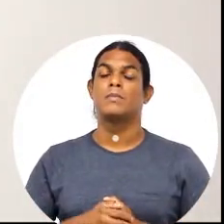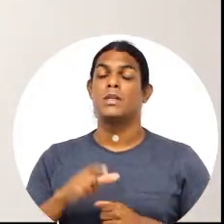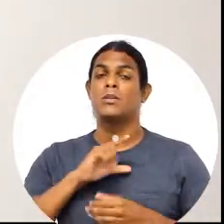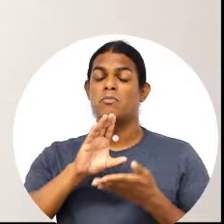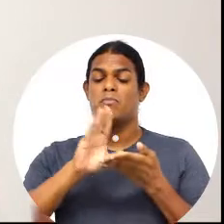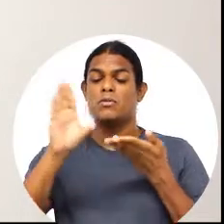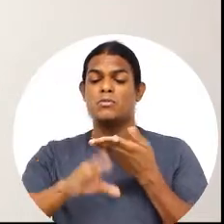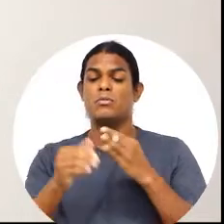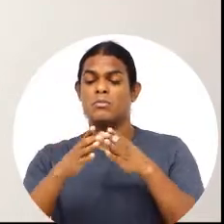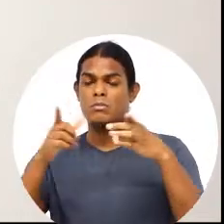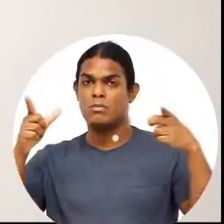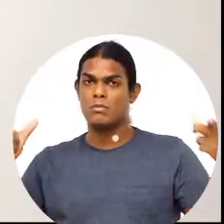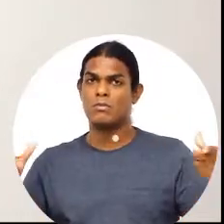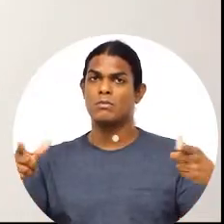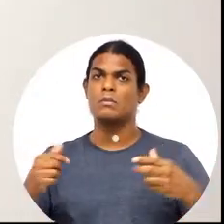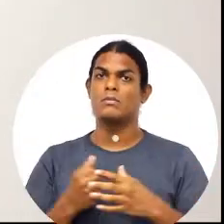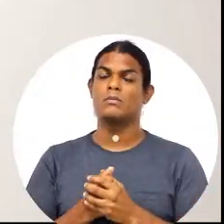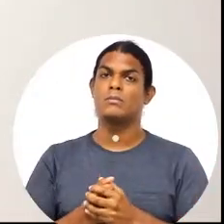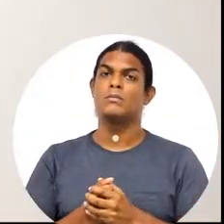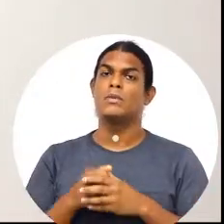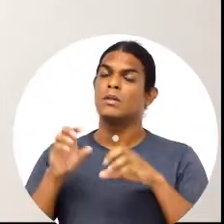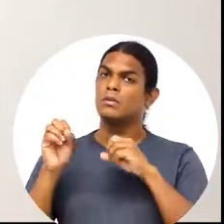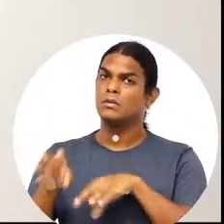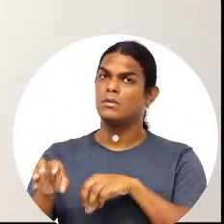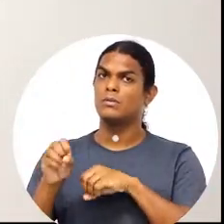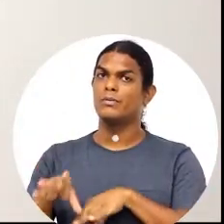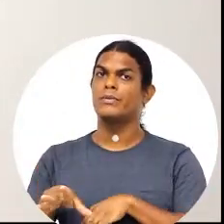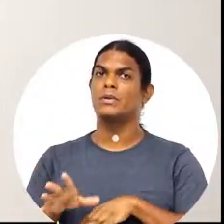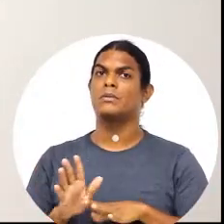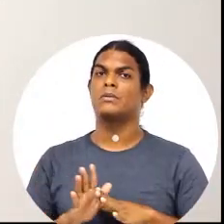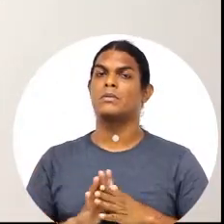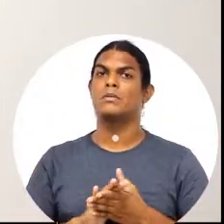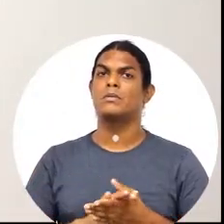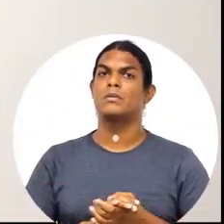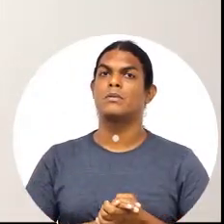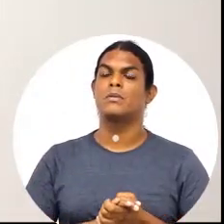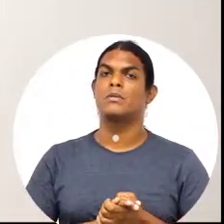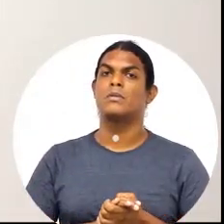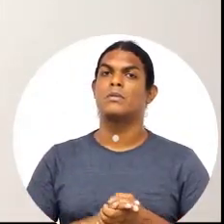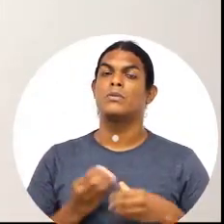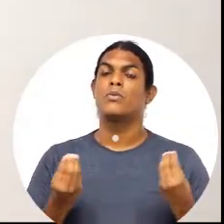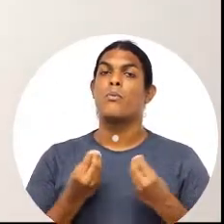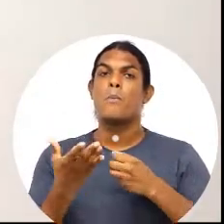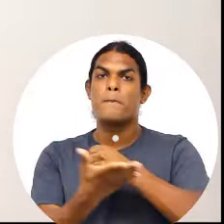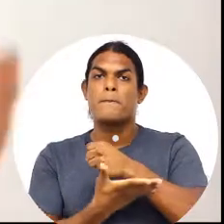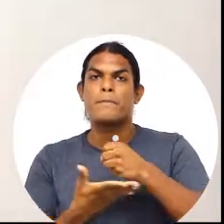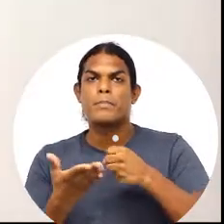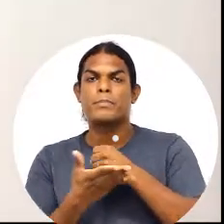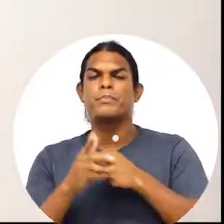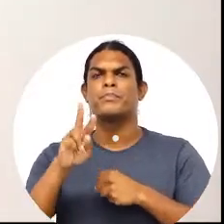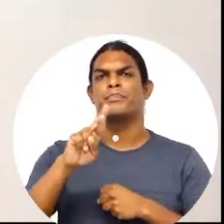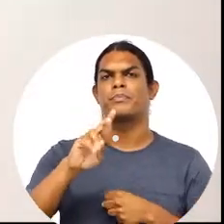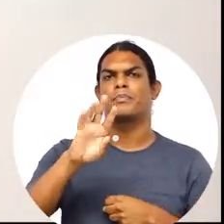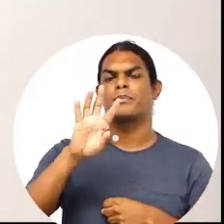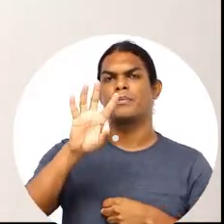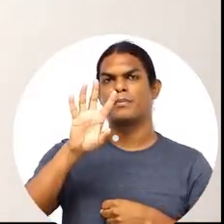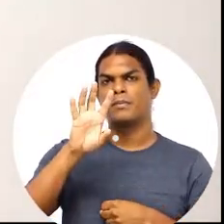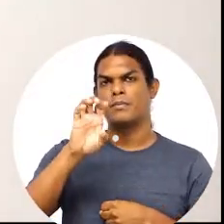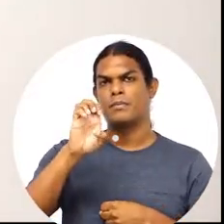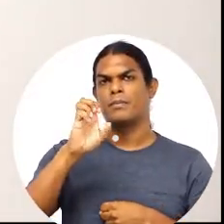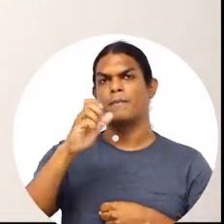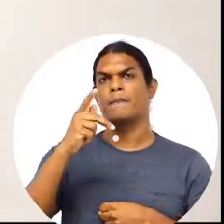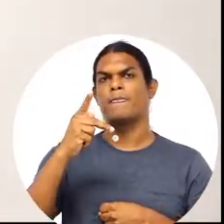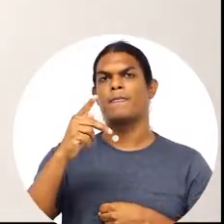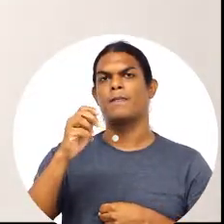educacional. E como fundamento da República, com esses objetivos todos atrelados, você vai ter uma nova visão de